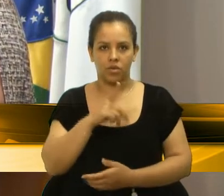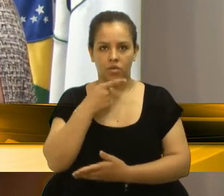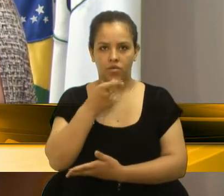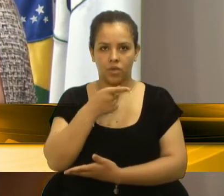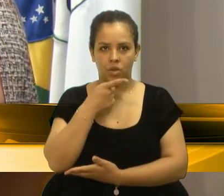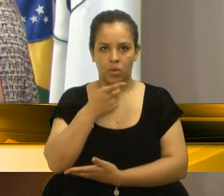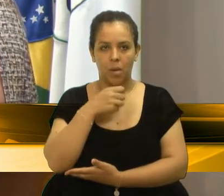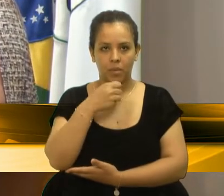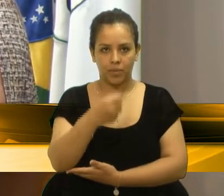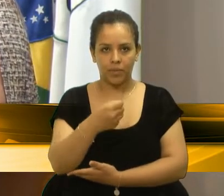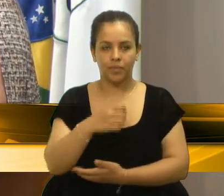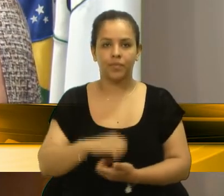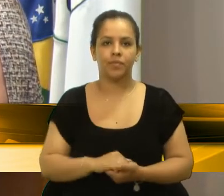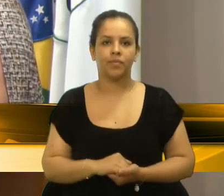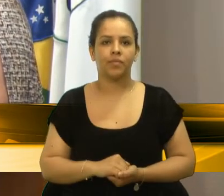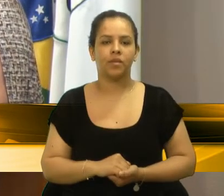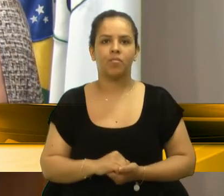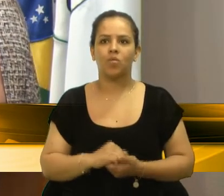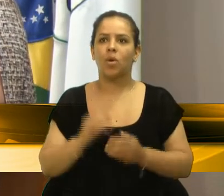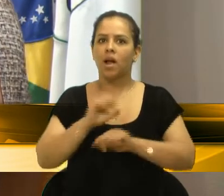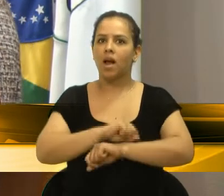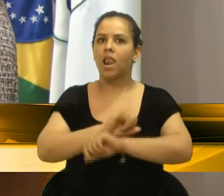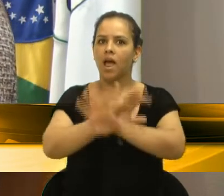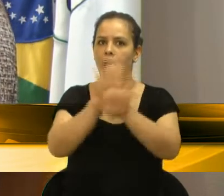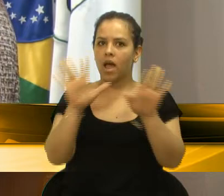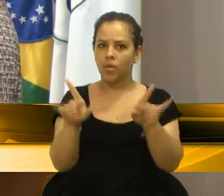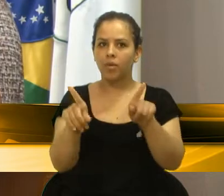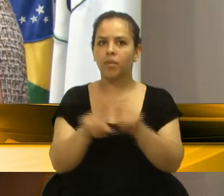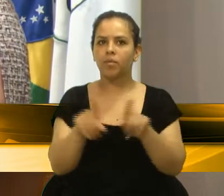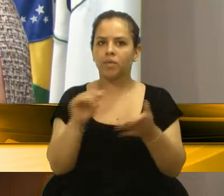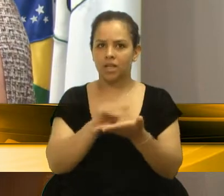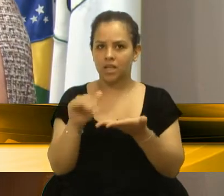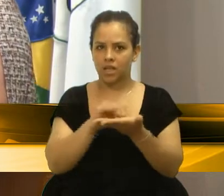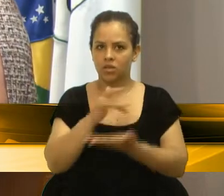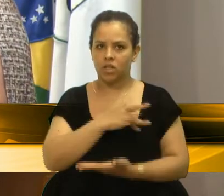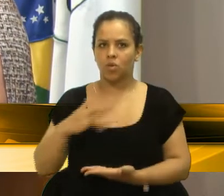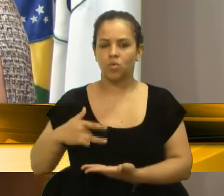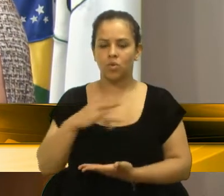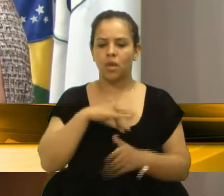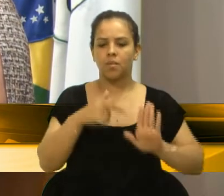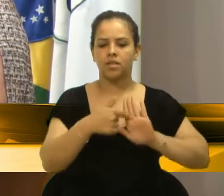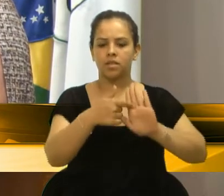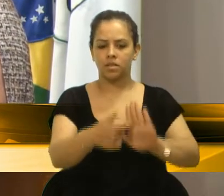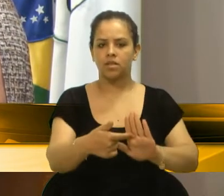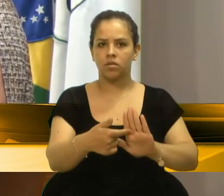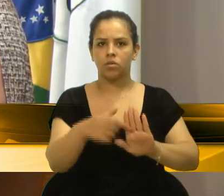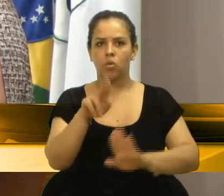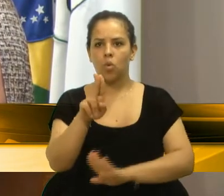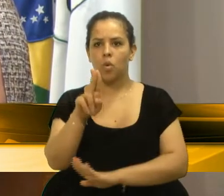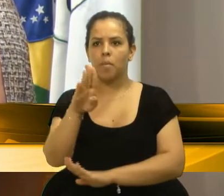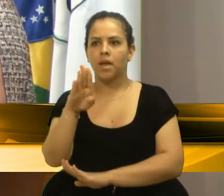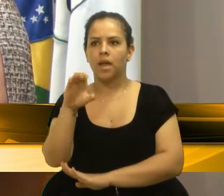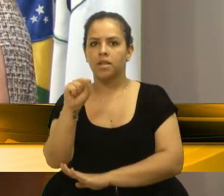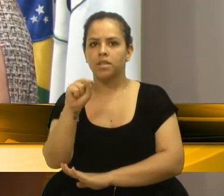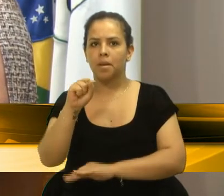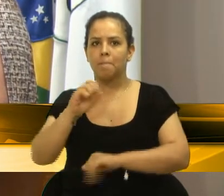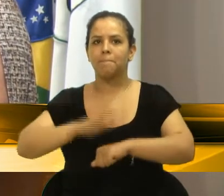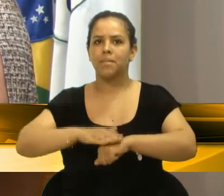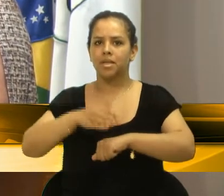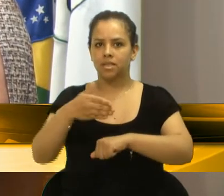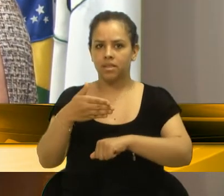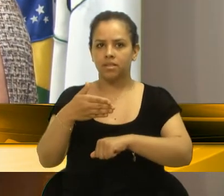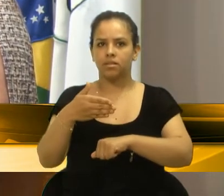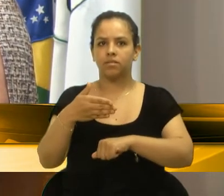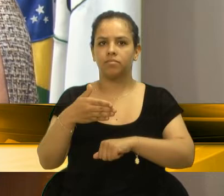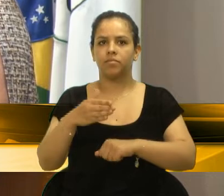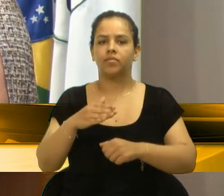Saúde, ficou claro ainda que, quando da apresentação do programa UBS+, e gestão compartilhada